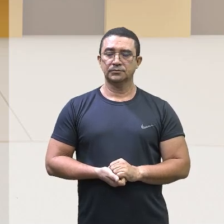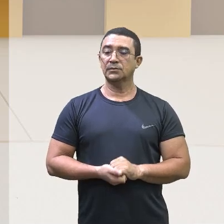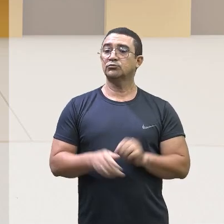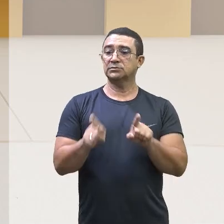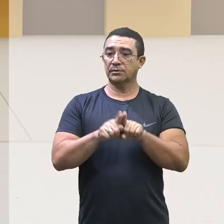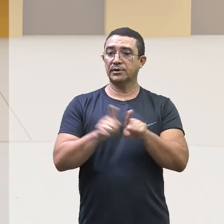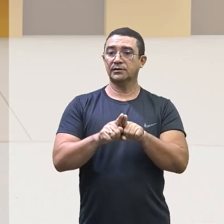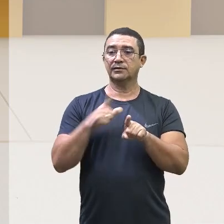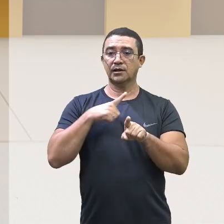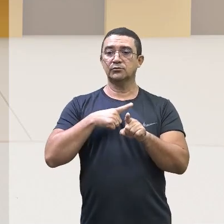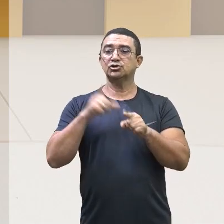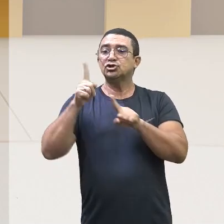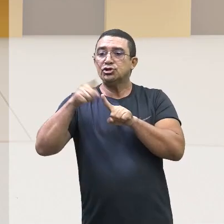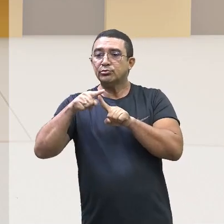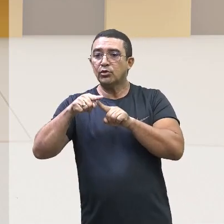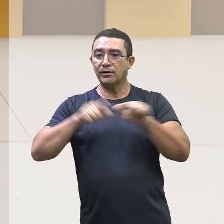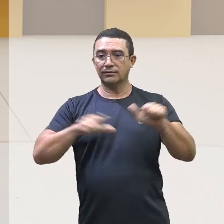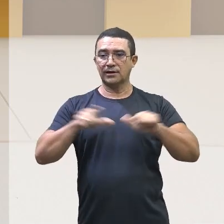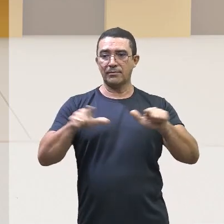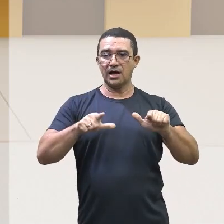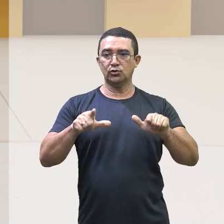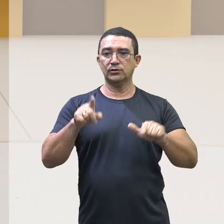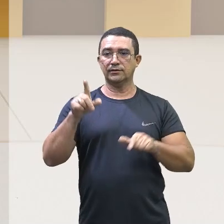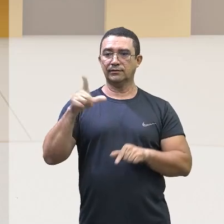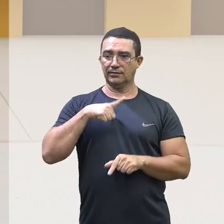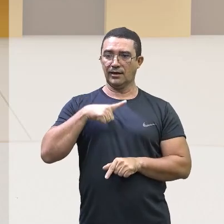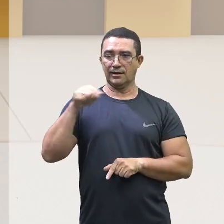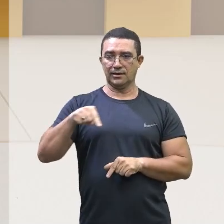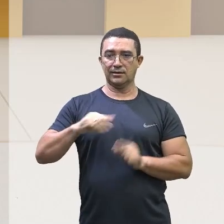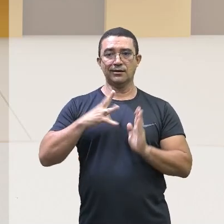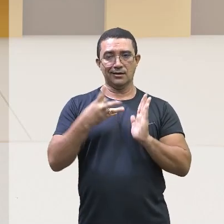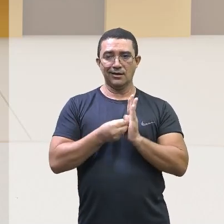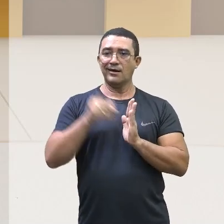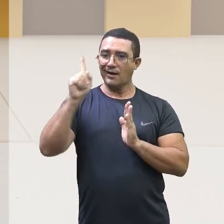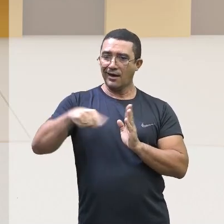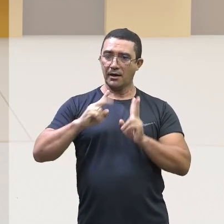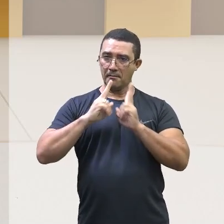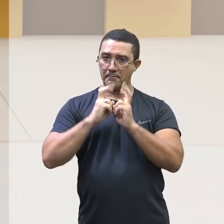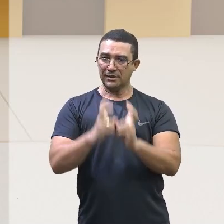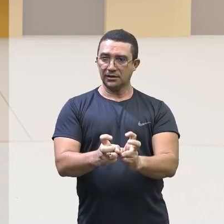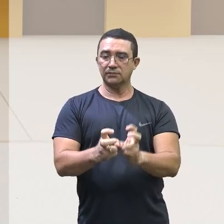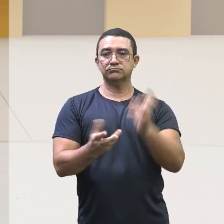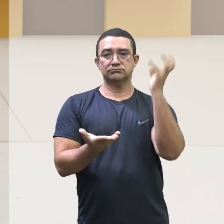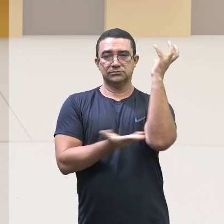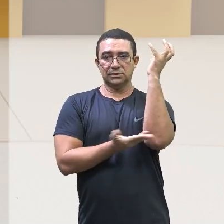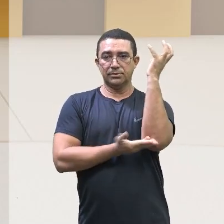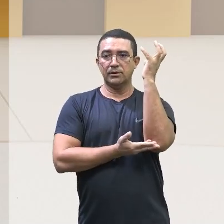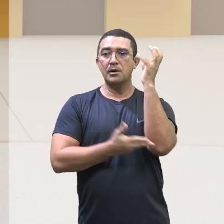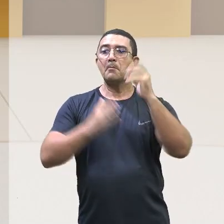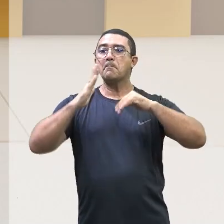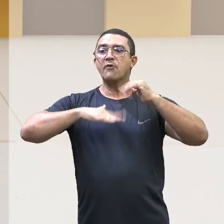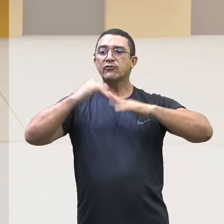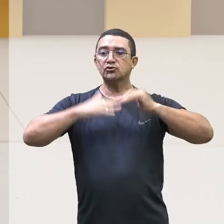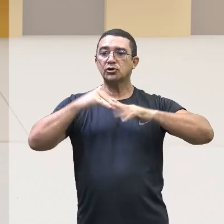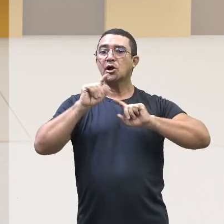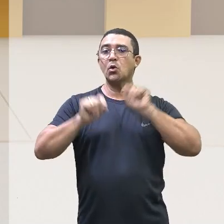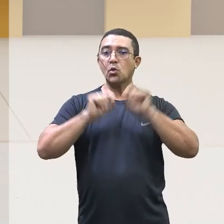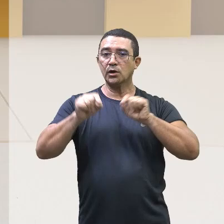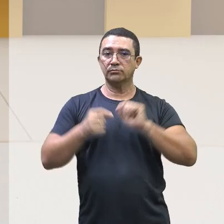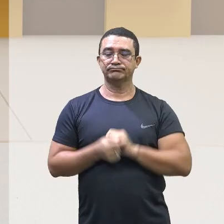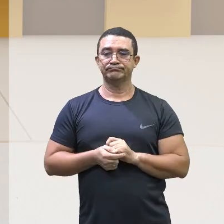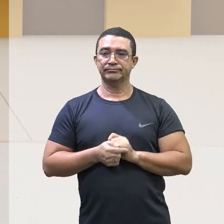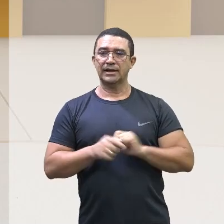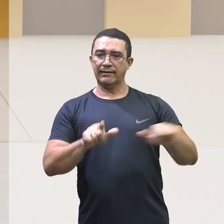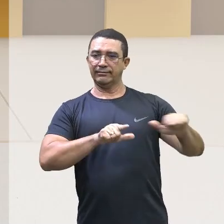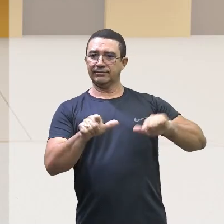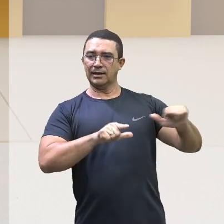utilizamos, que existem, que provém, né, da extração de madeira, é o operador de máquina. Isso, são aquelas